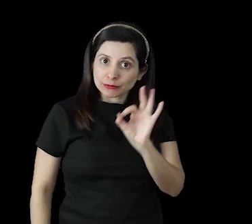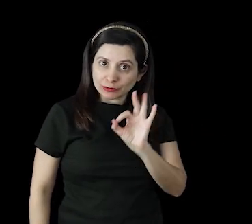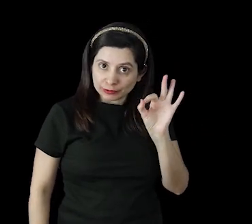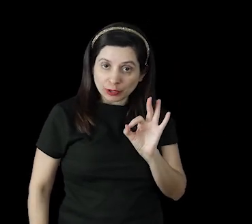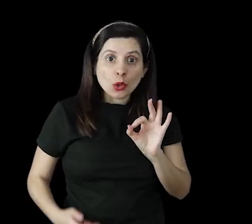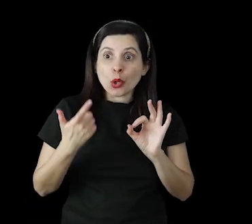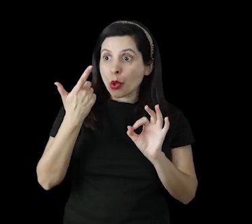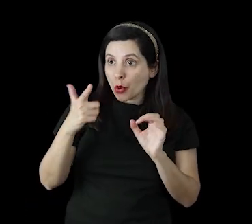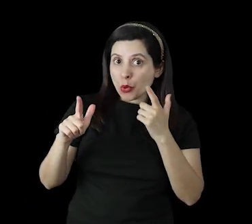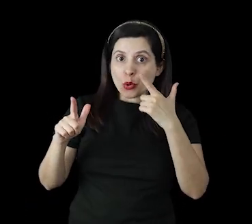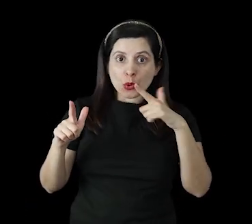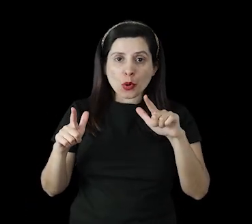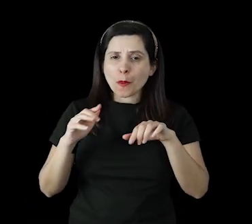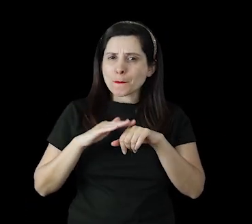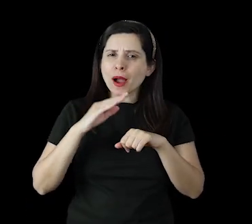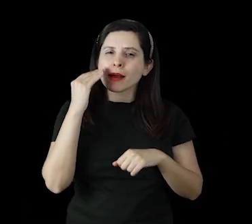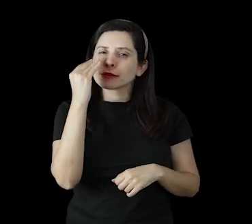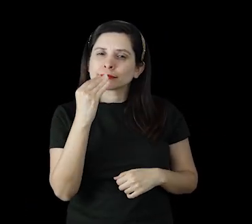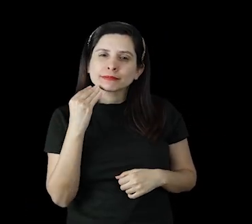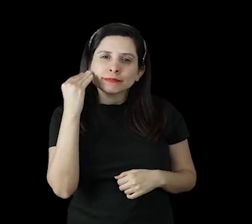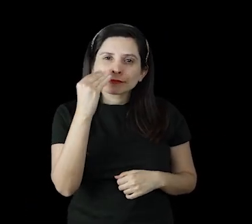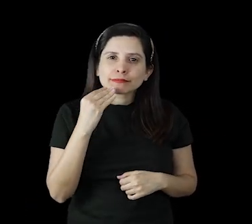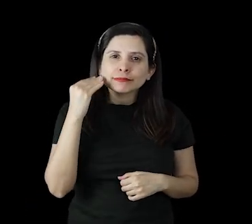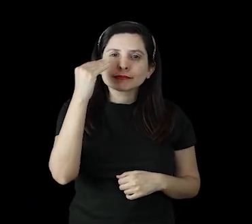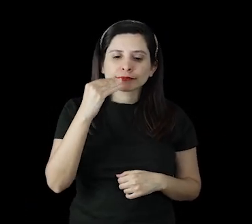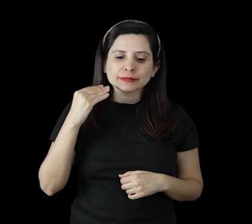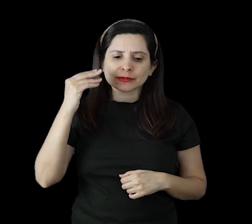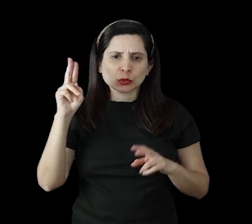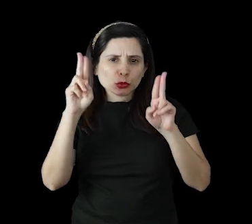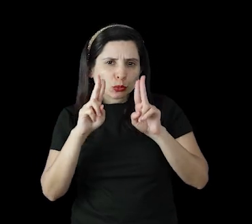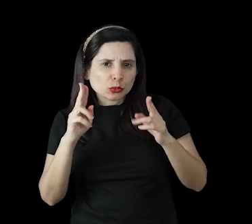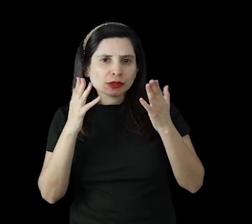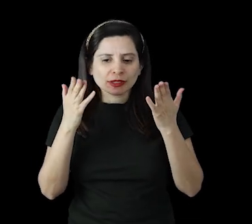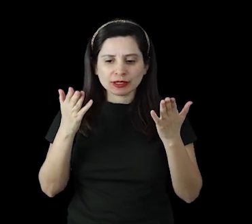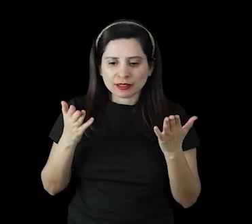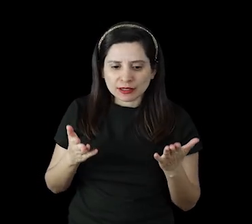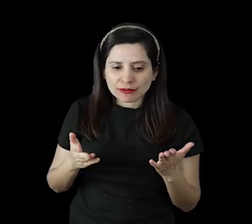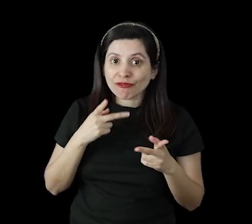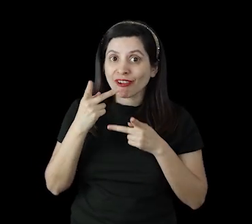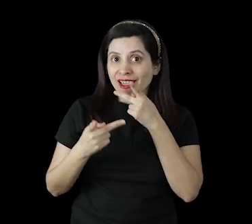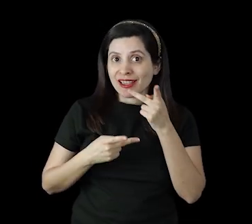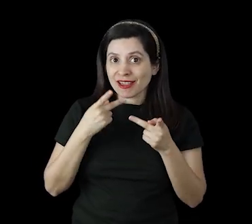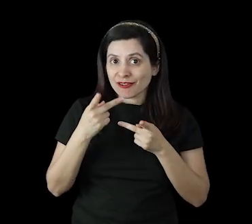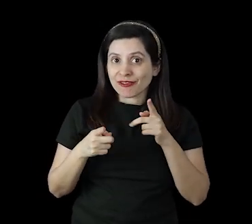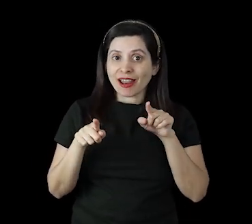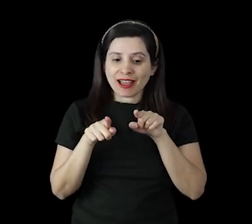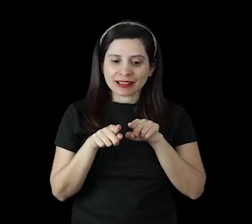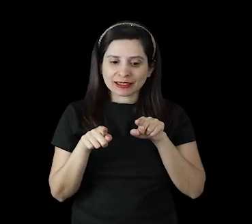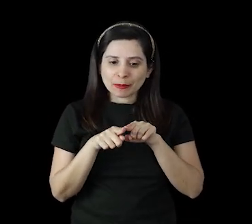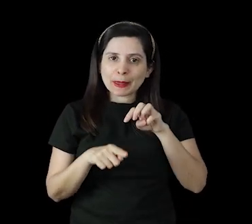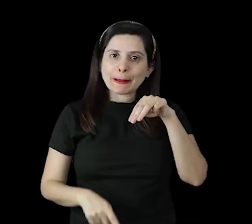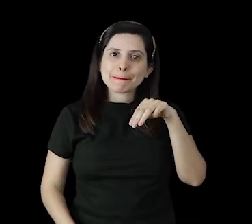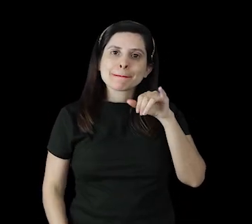e outros mais experimentais que escapam isso, né? Inclusive o Maquille vai falar da mini trama,